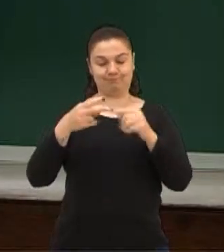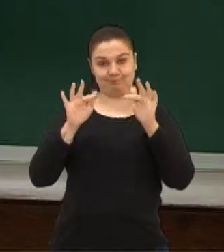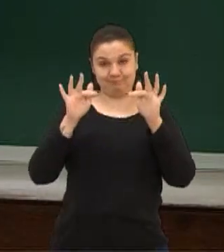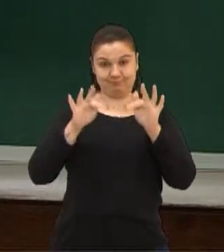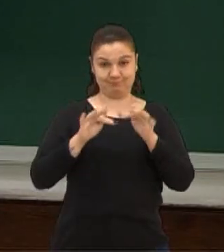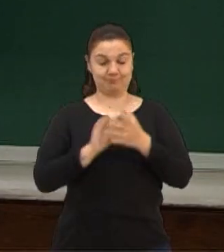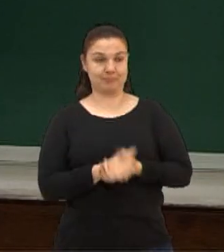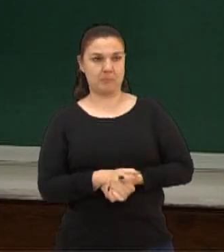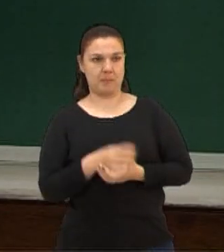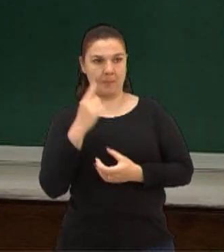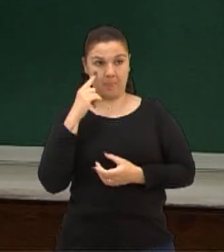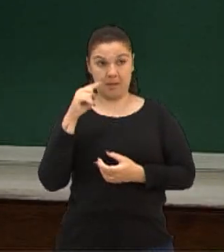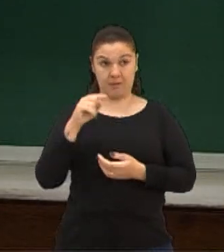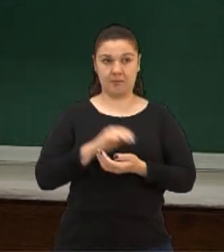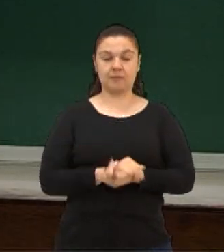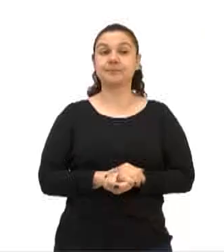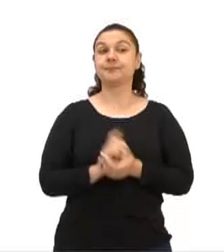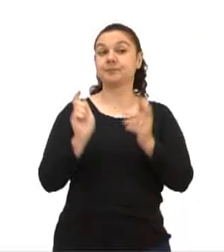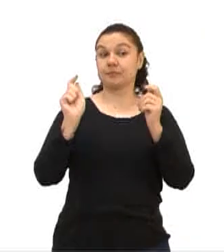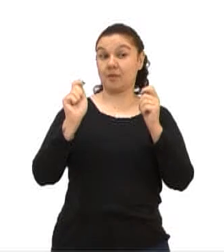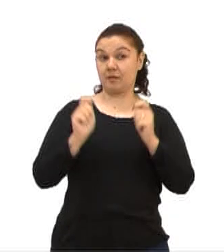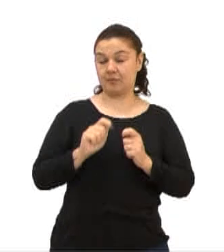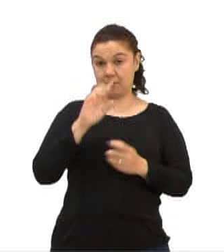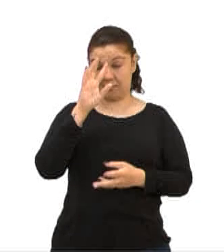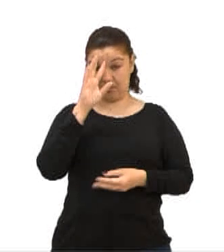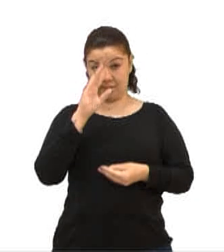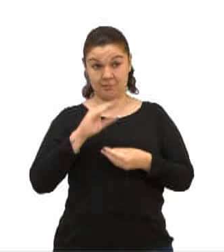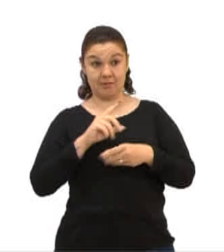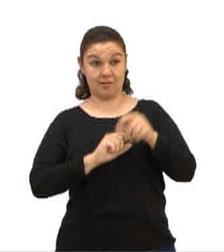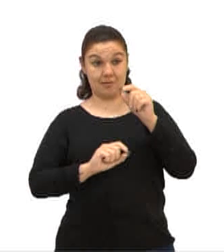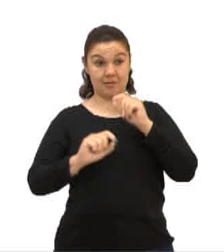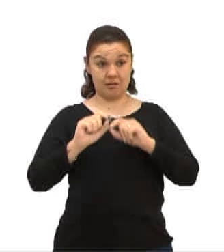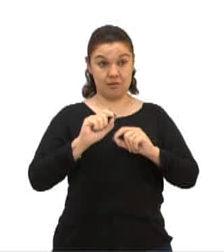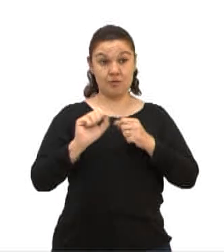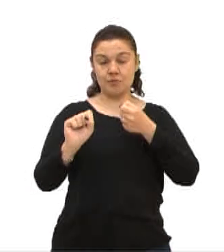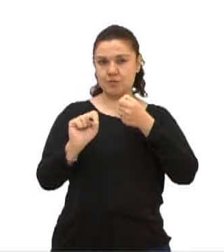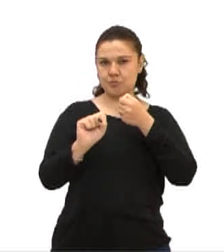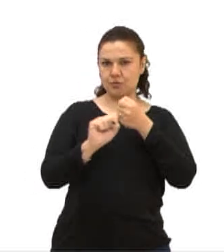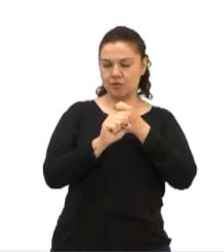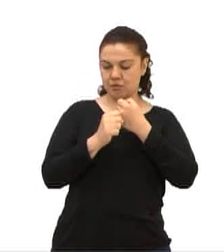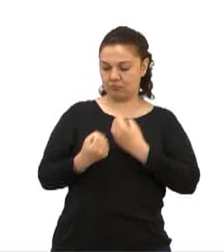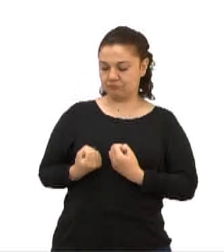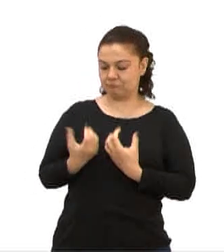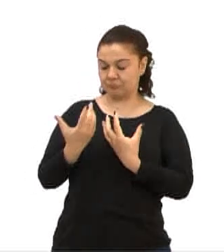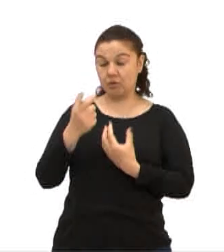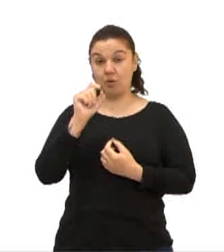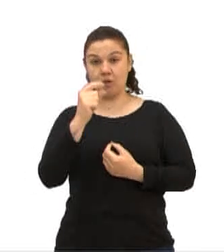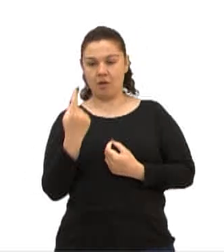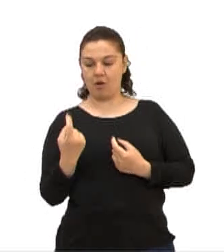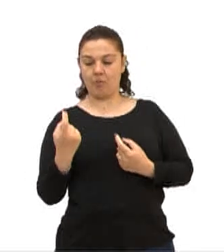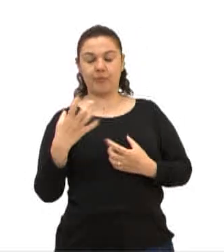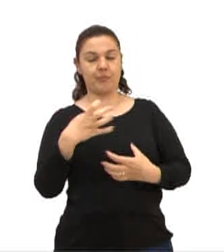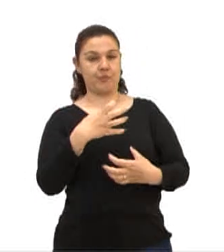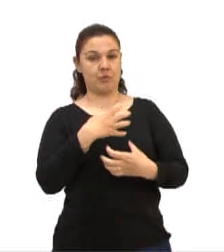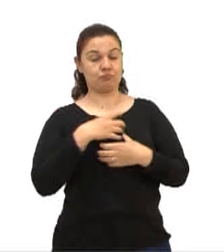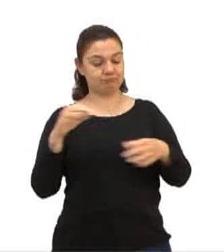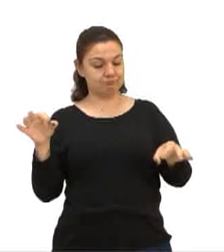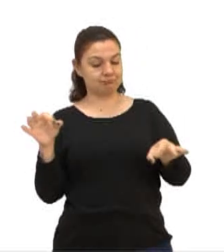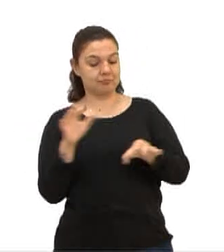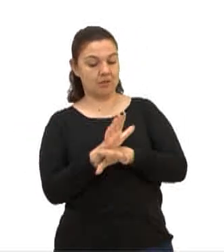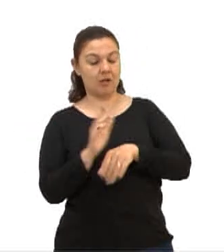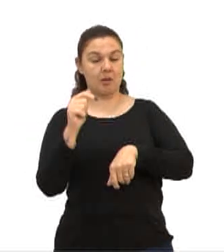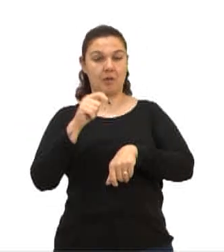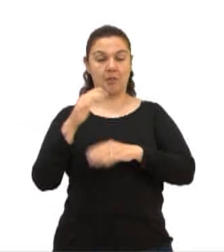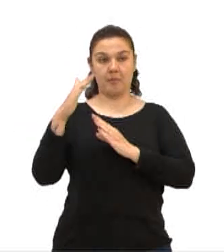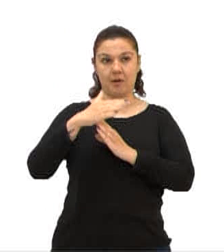últimos versos. Trouxe para vocês a seguinte coisa. É possível compreender que, para o sujeito lírico, a única forma de combater o